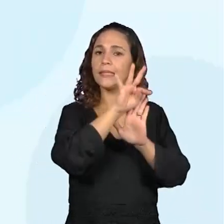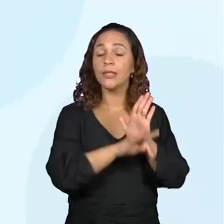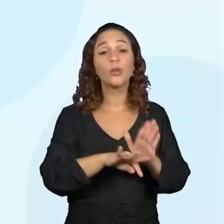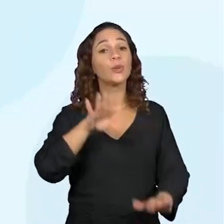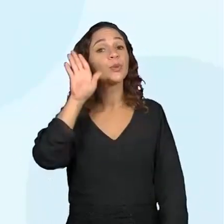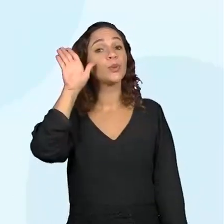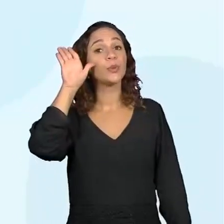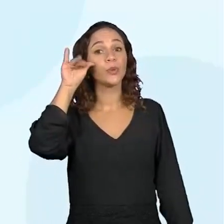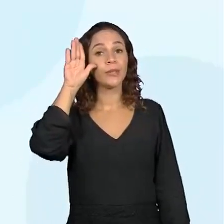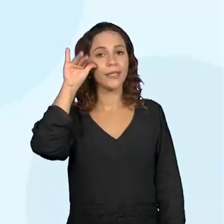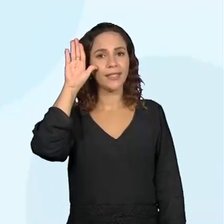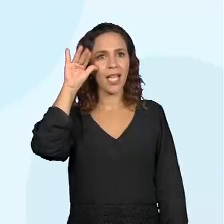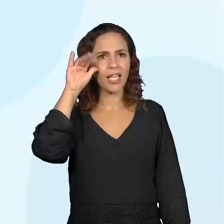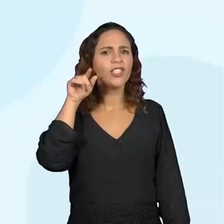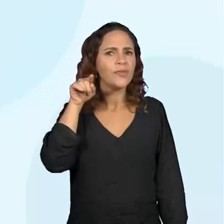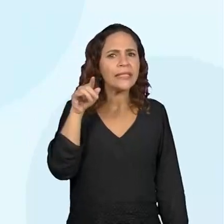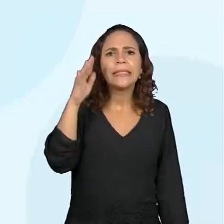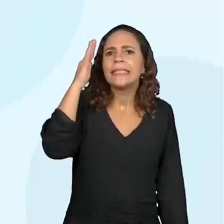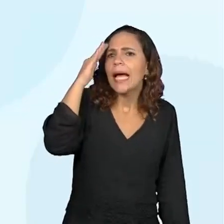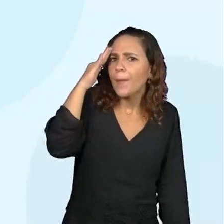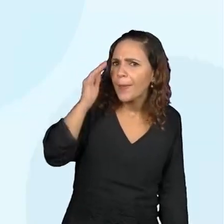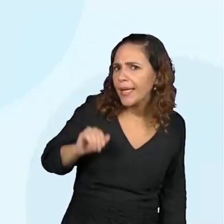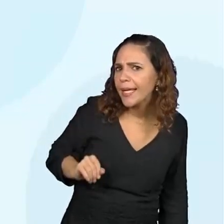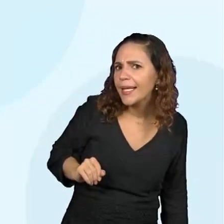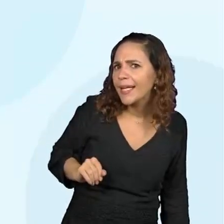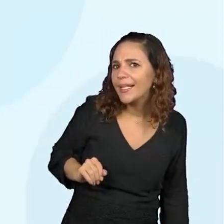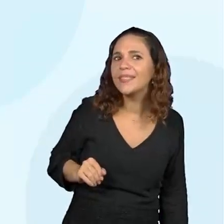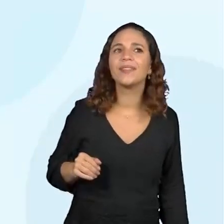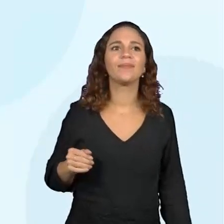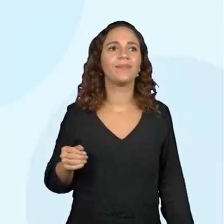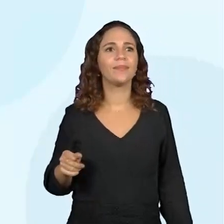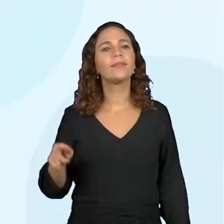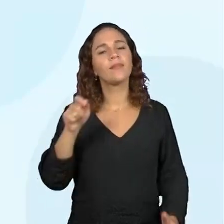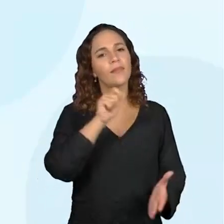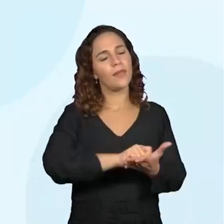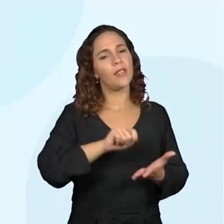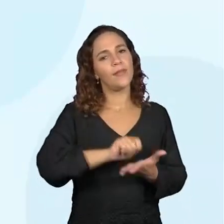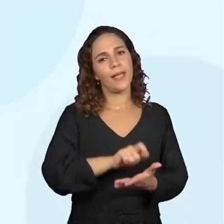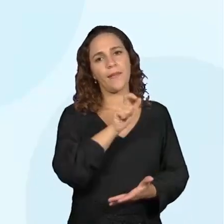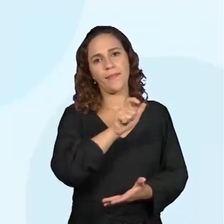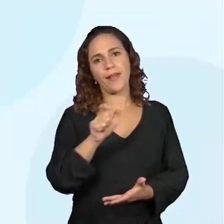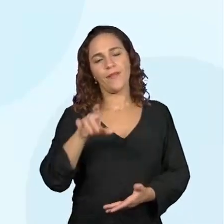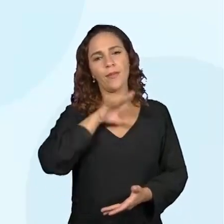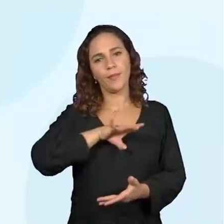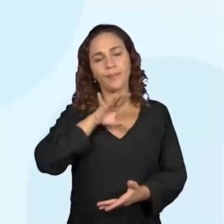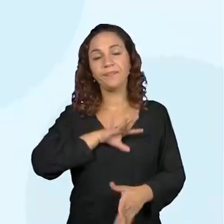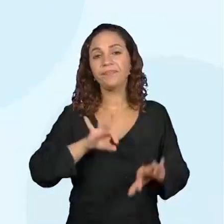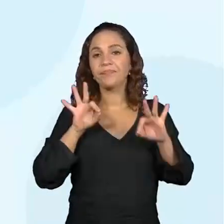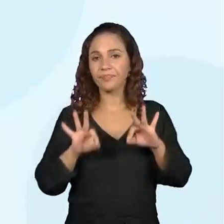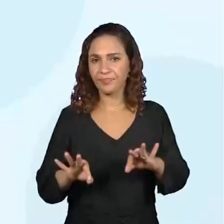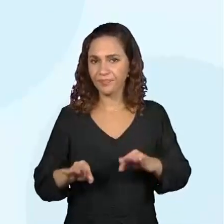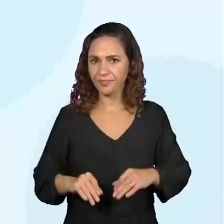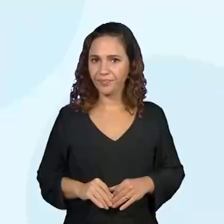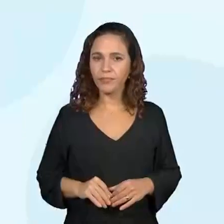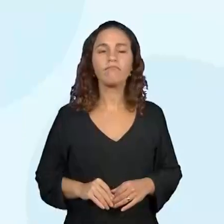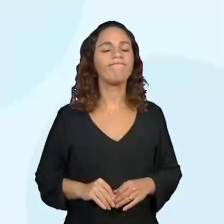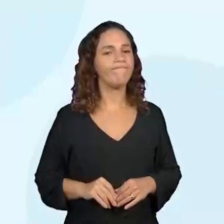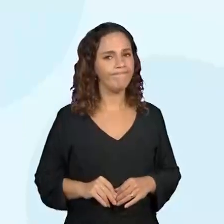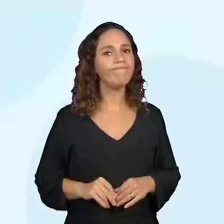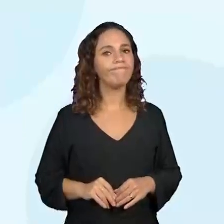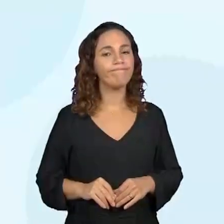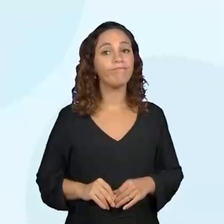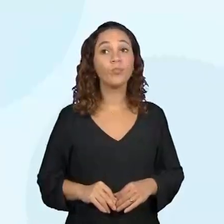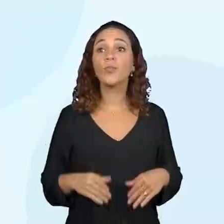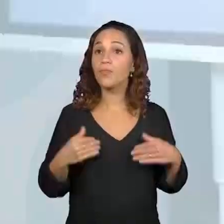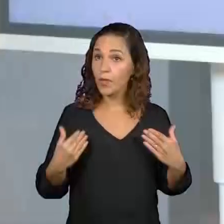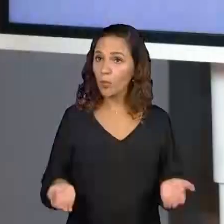curiosidade. Você sabia que? Grafar corretamente as palavras também é um dos objetivos. Isso mesmo. Então,